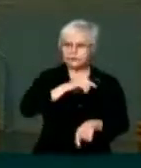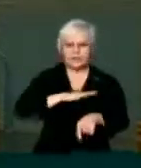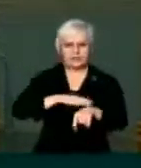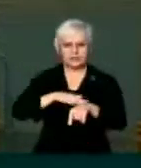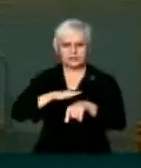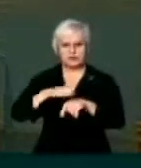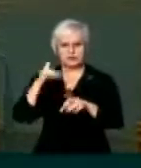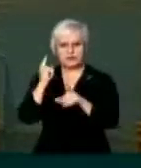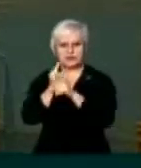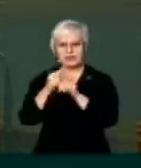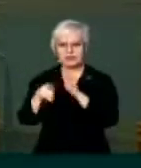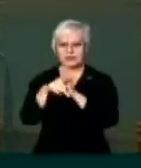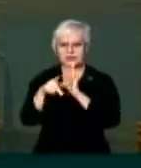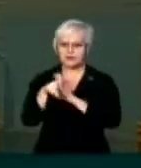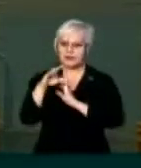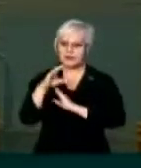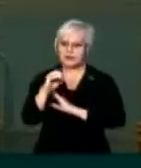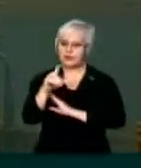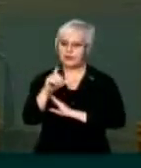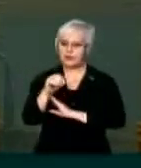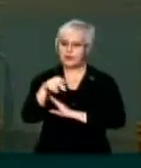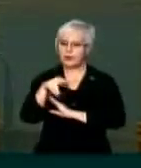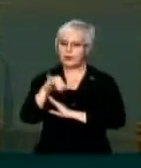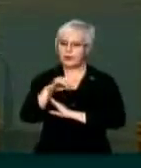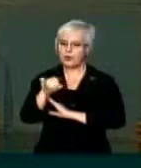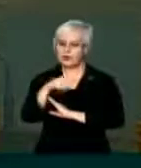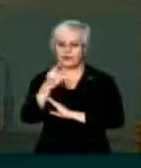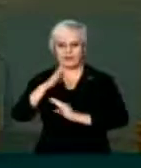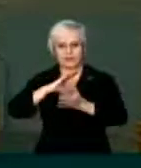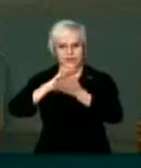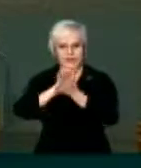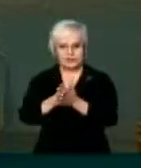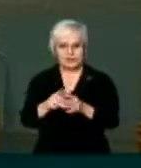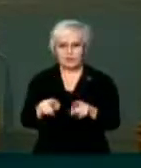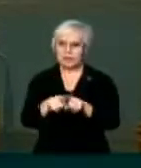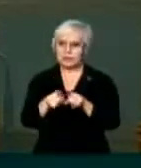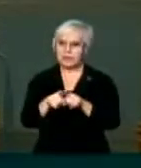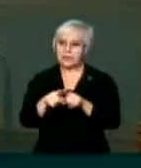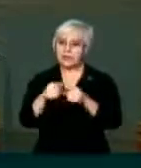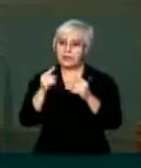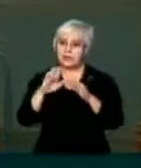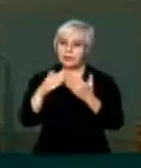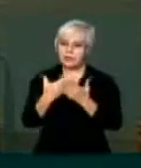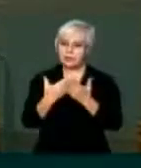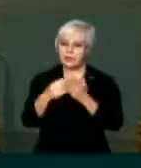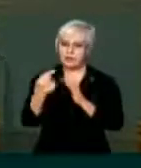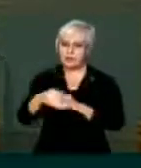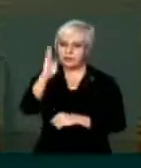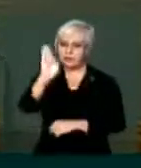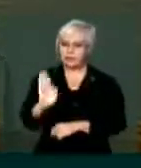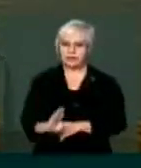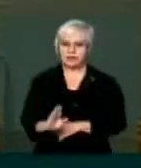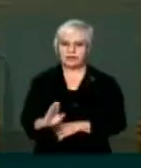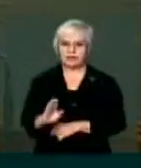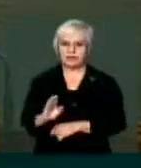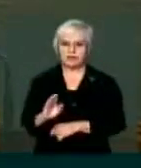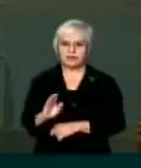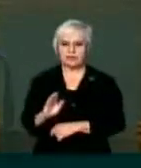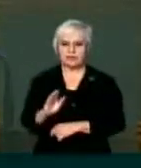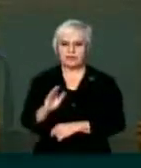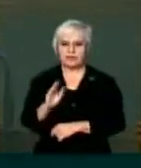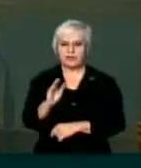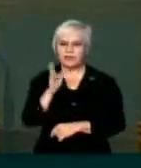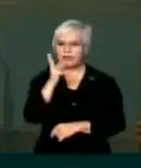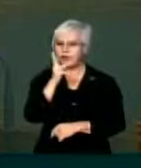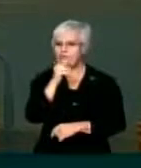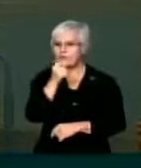colonização. Tivemos uma colonização predatória e escolas do Brasil, quase 250 anos depois, é